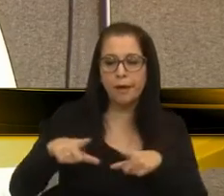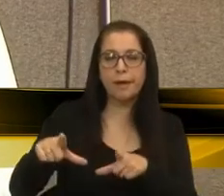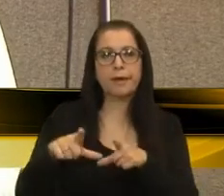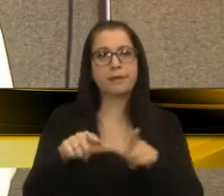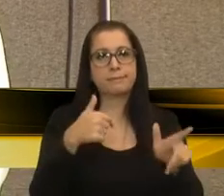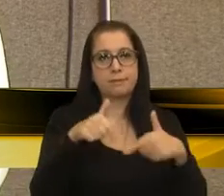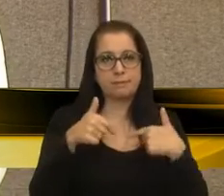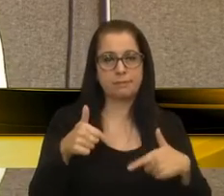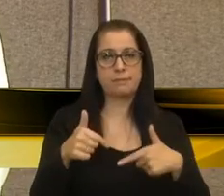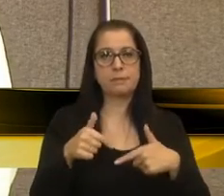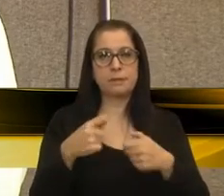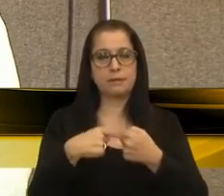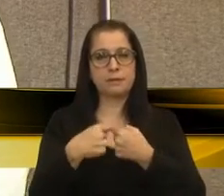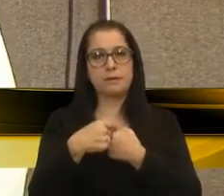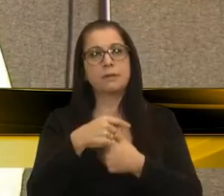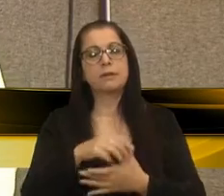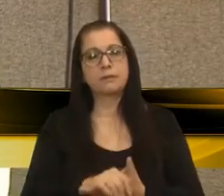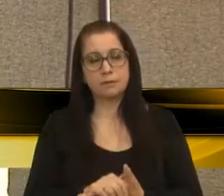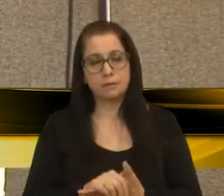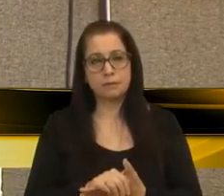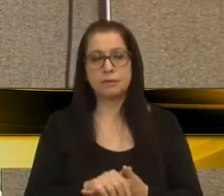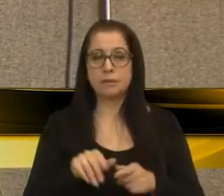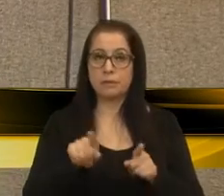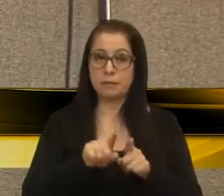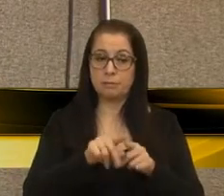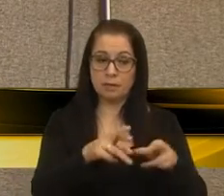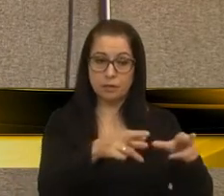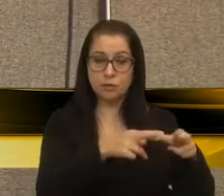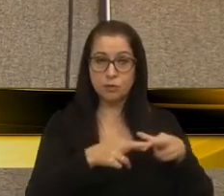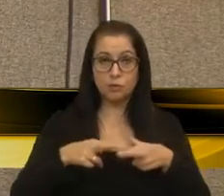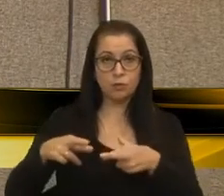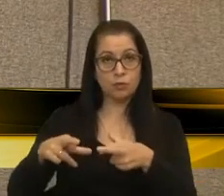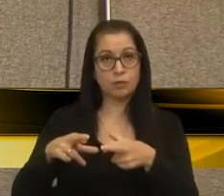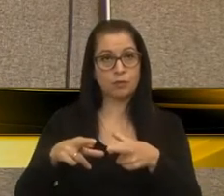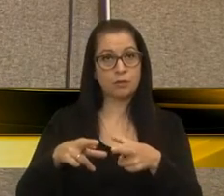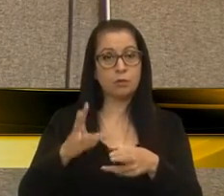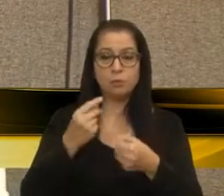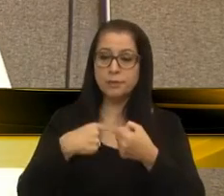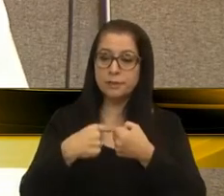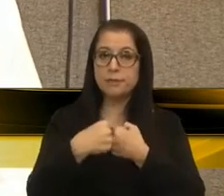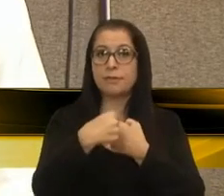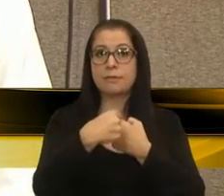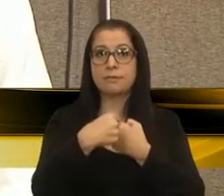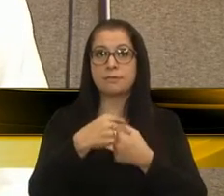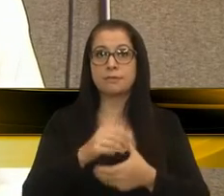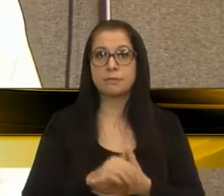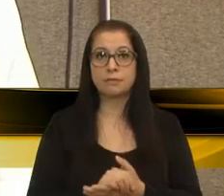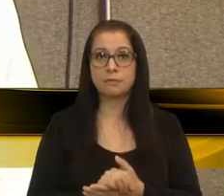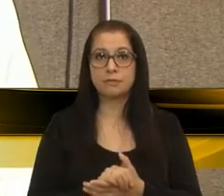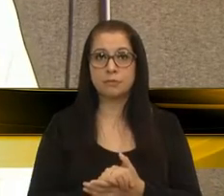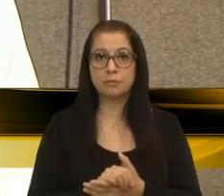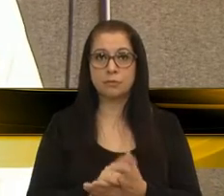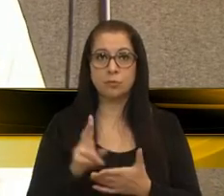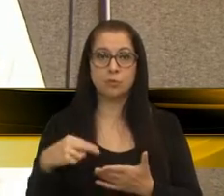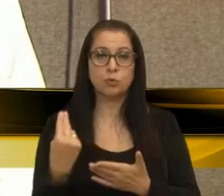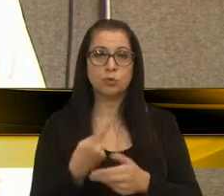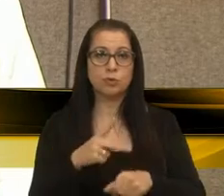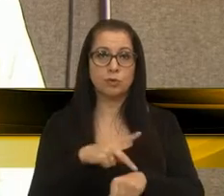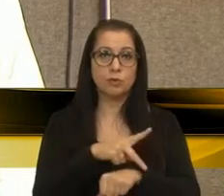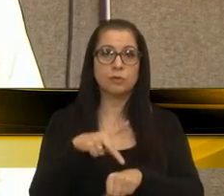muitos trabalhos da nossa cidade e também da nossa região e de muita cidade do nosso